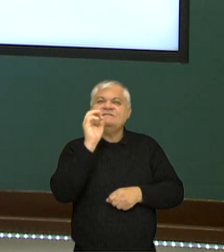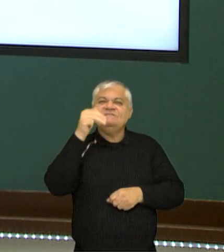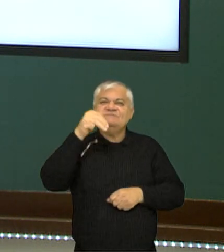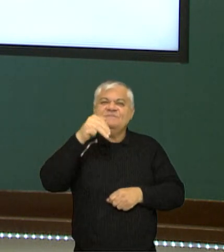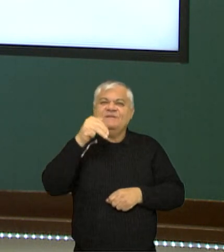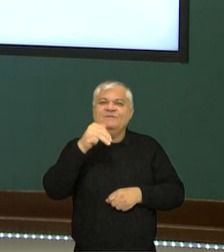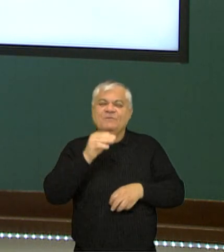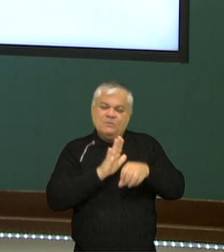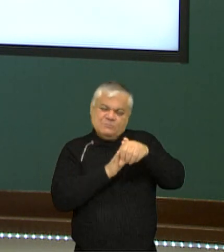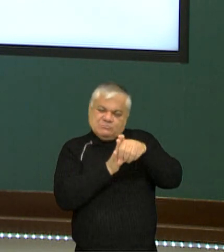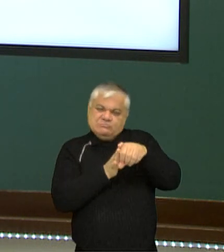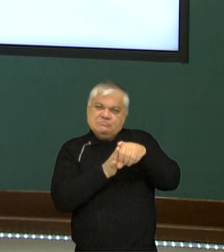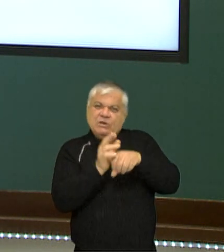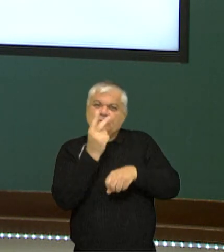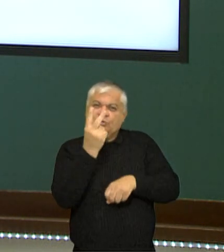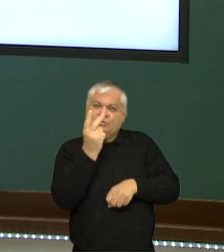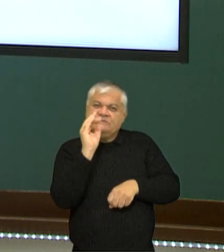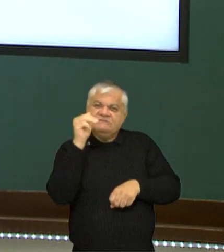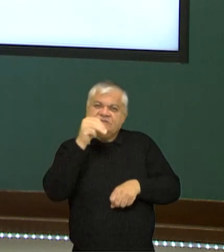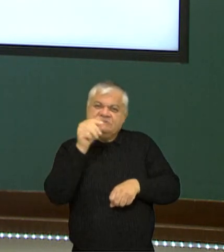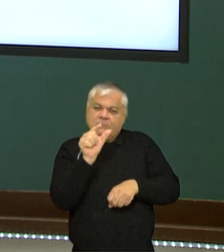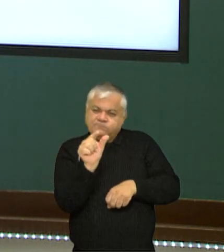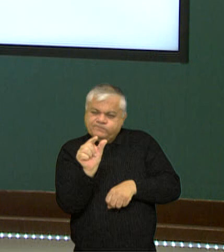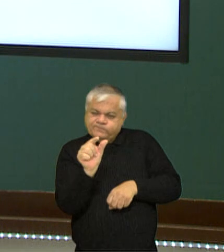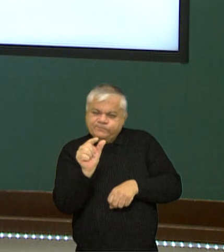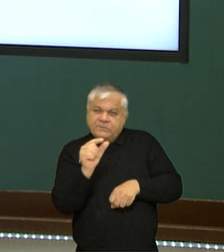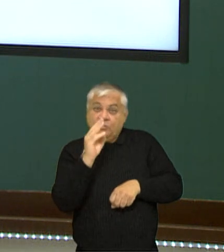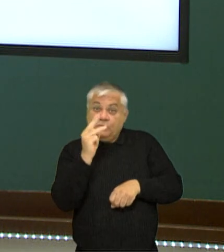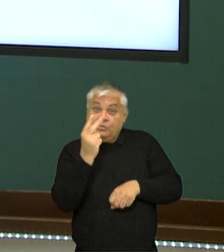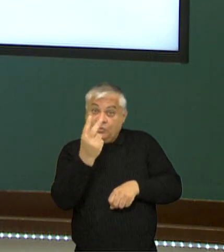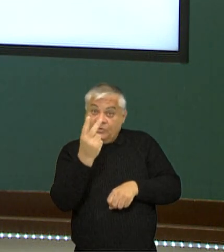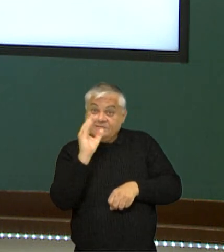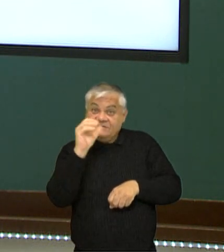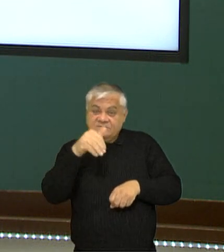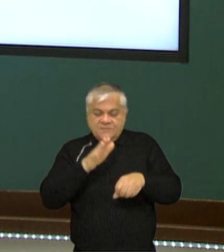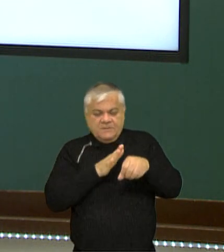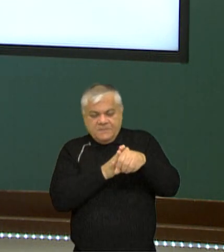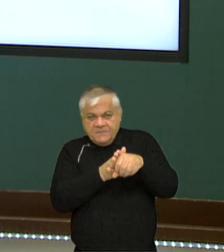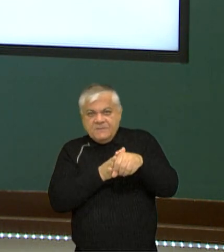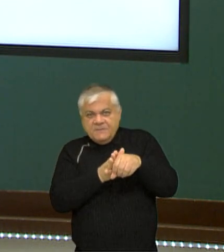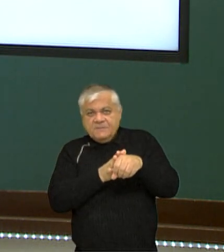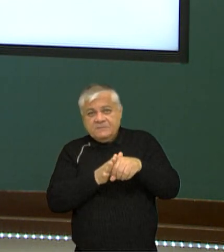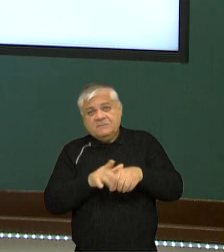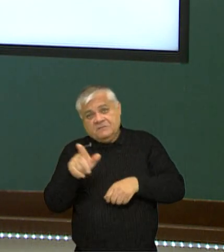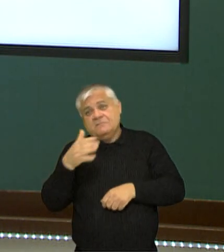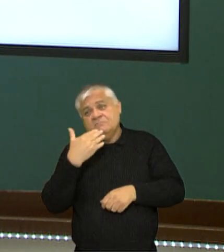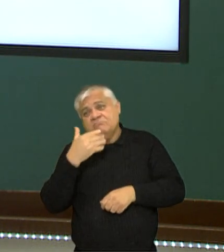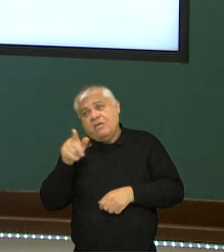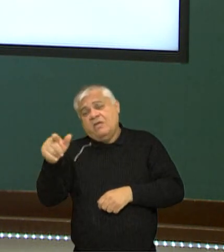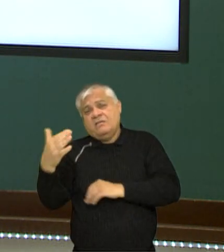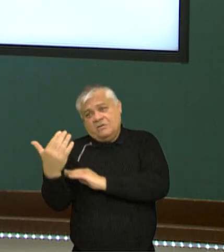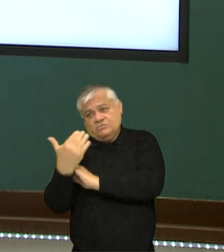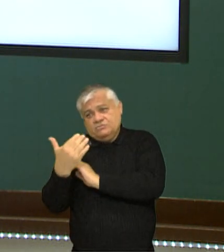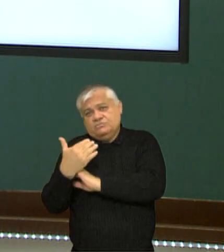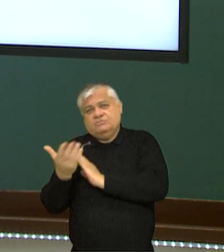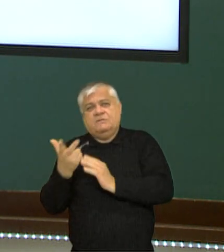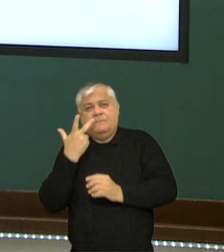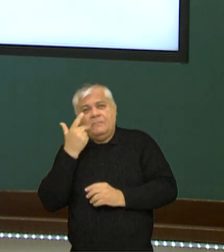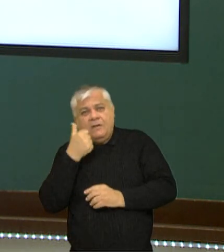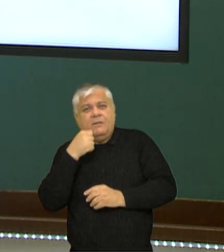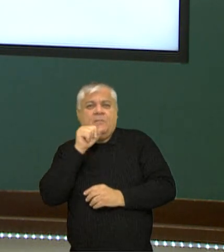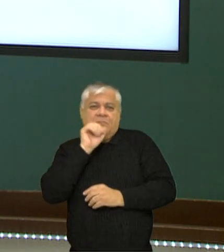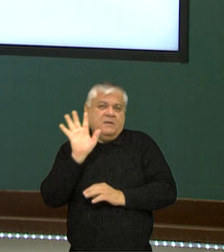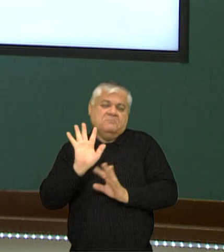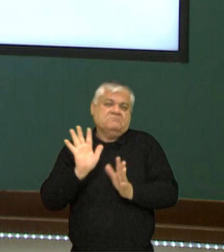espessura, tá? Mais ou menos 2 centímetros de espessura. Isso você pode pedir daí para alguém te ajudar, certo?